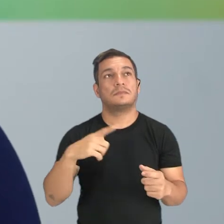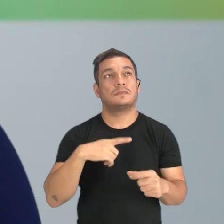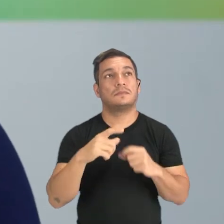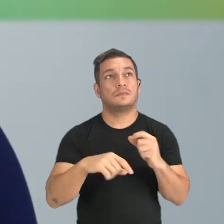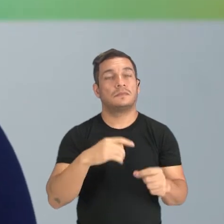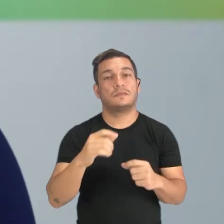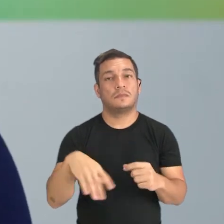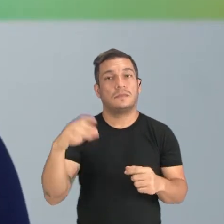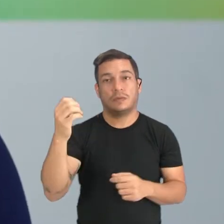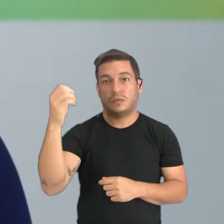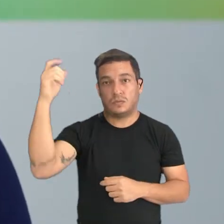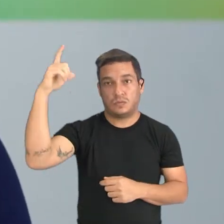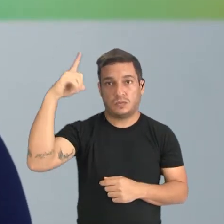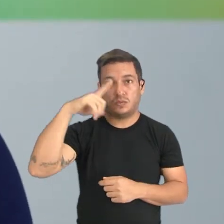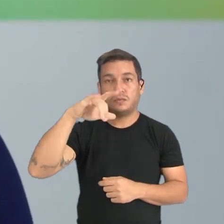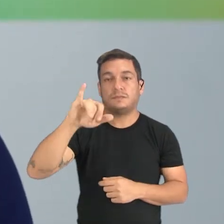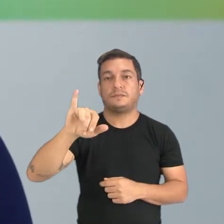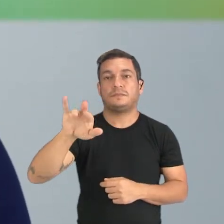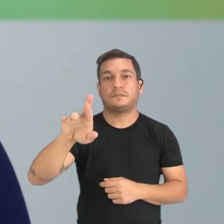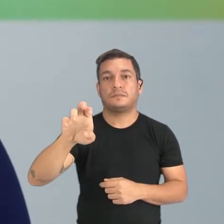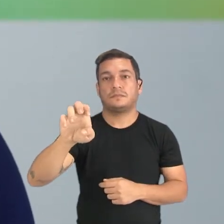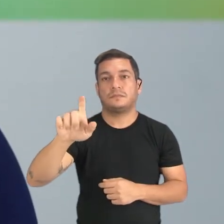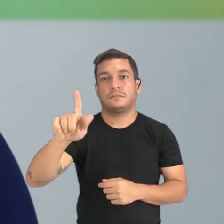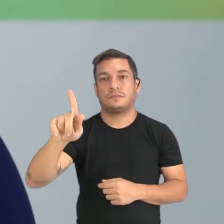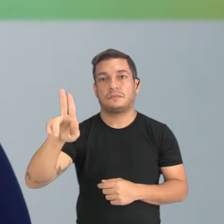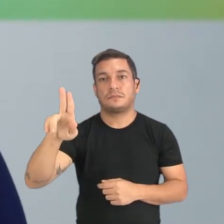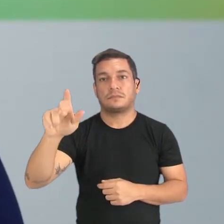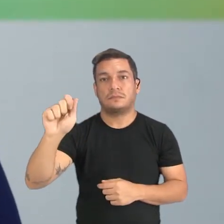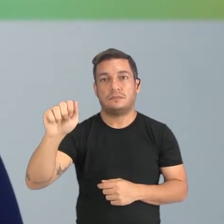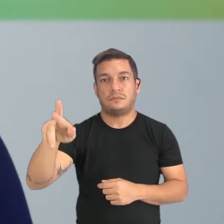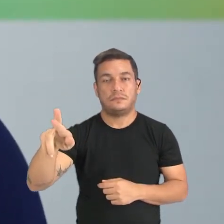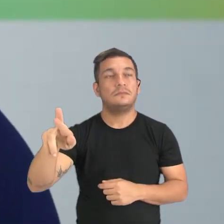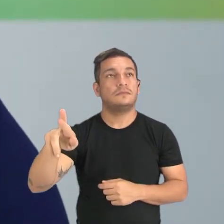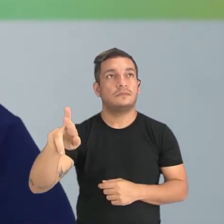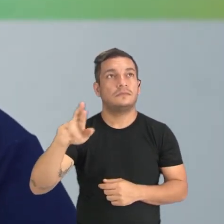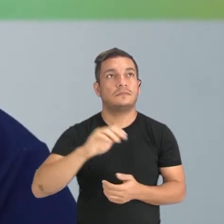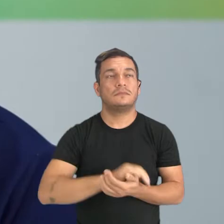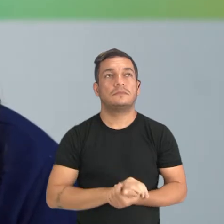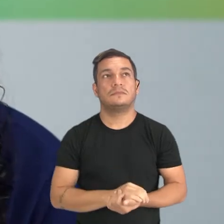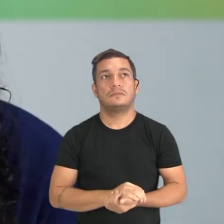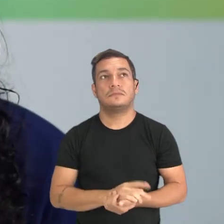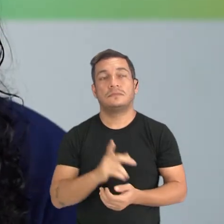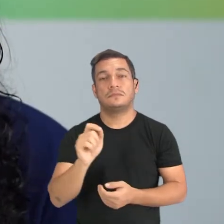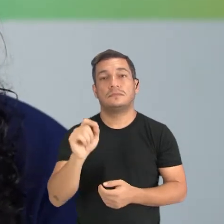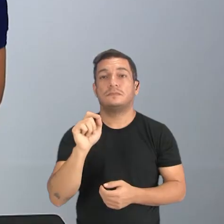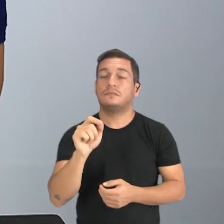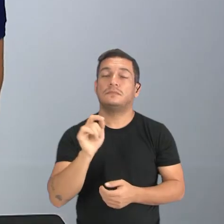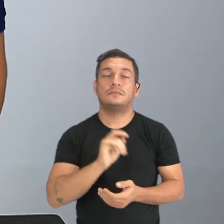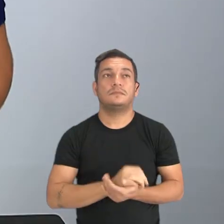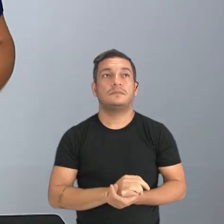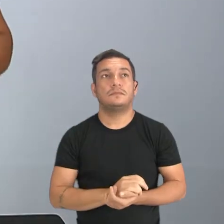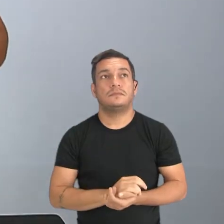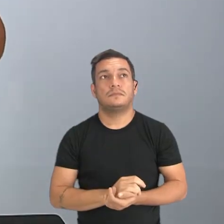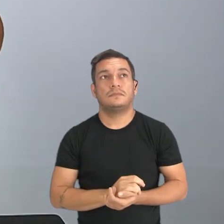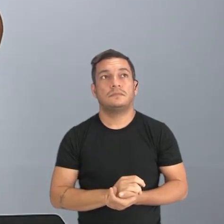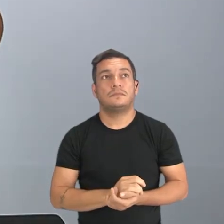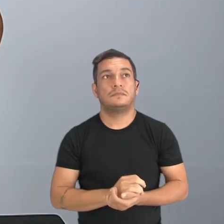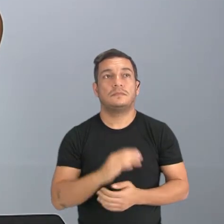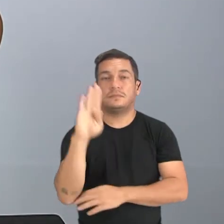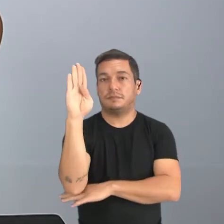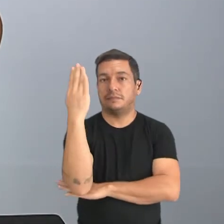sol irregular, essa reflexão de luz irregular, que é o caso da